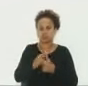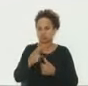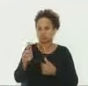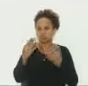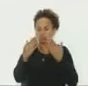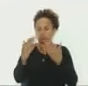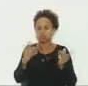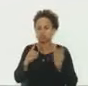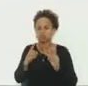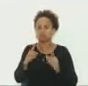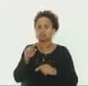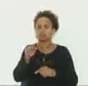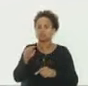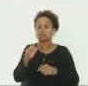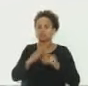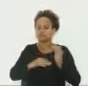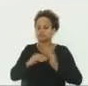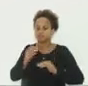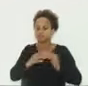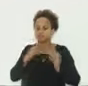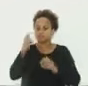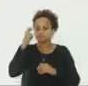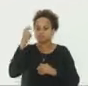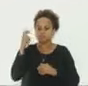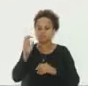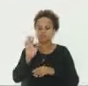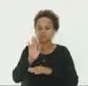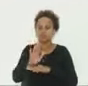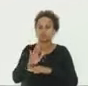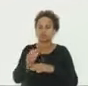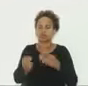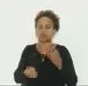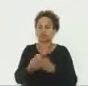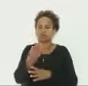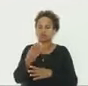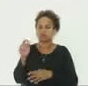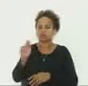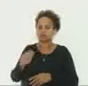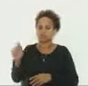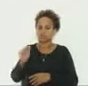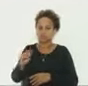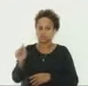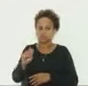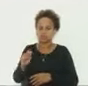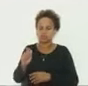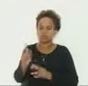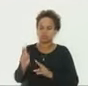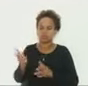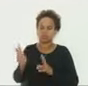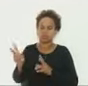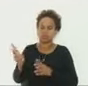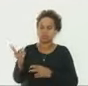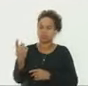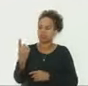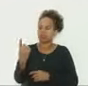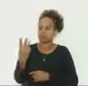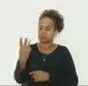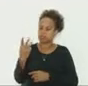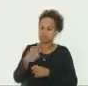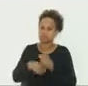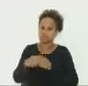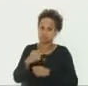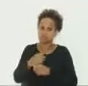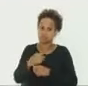capacidades intelectuais para ajudar a criar uma associação e mantê-la por no mínimo 3 anos, até obter os